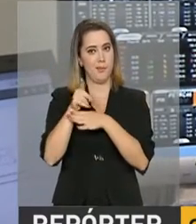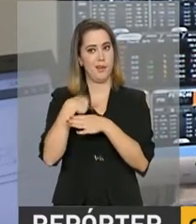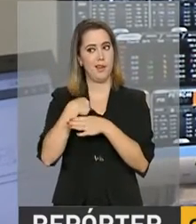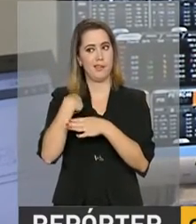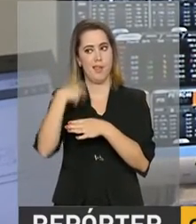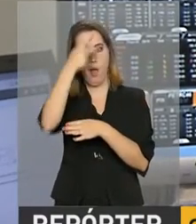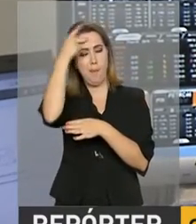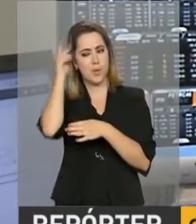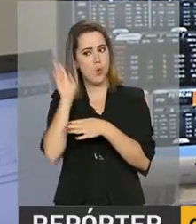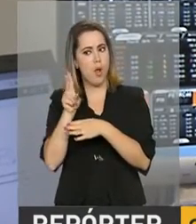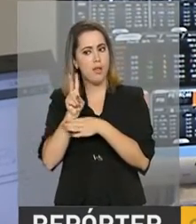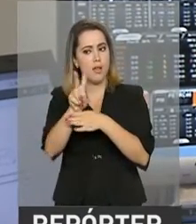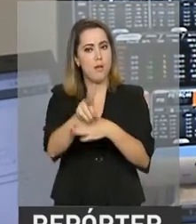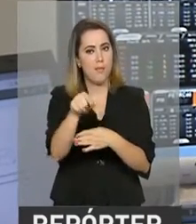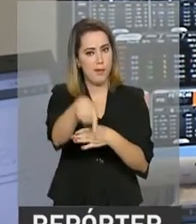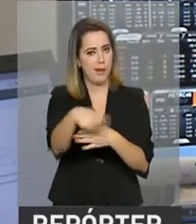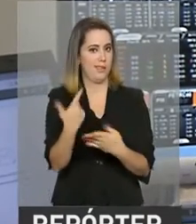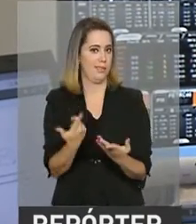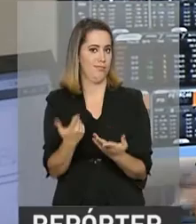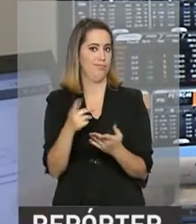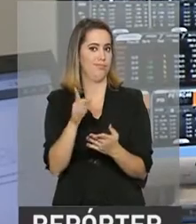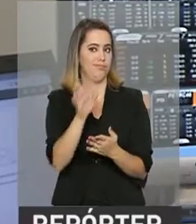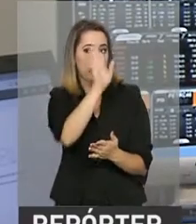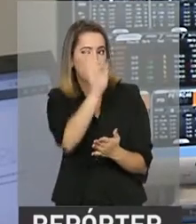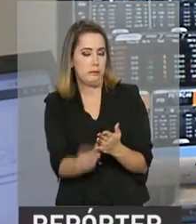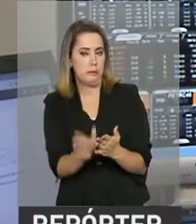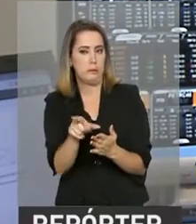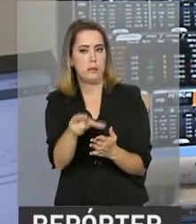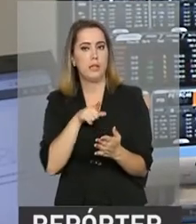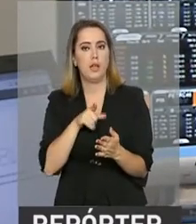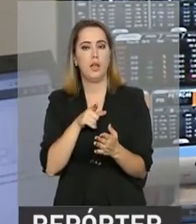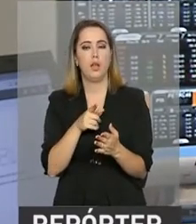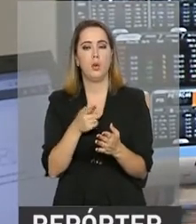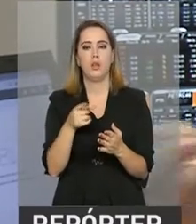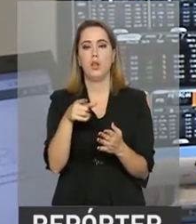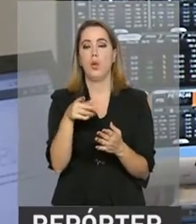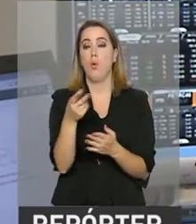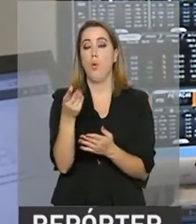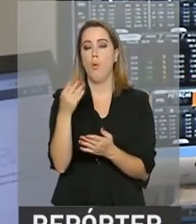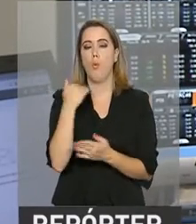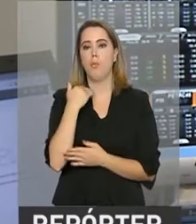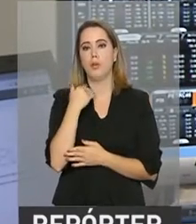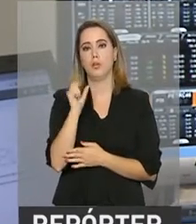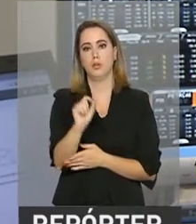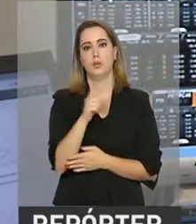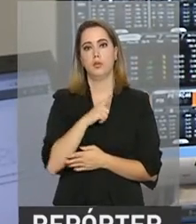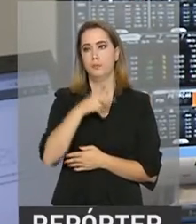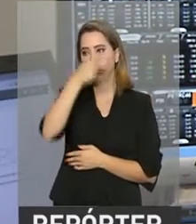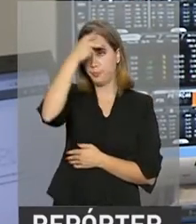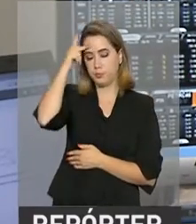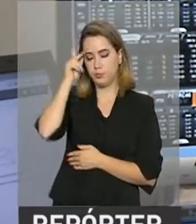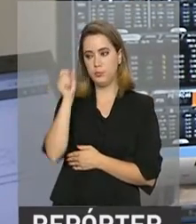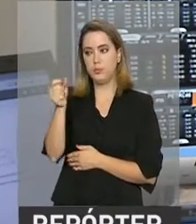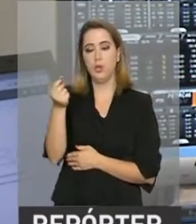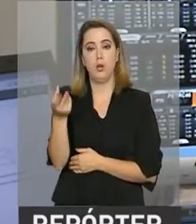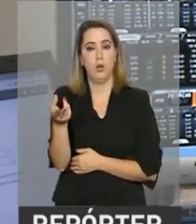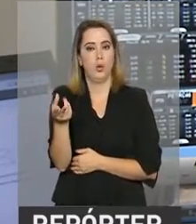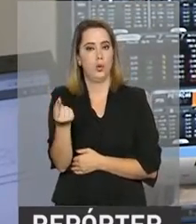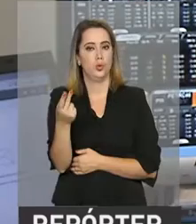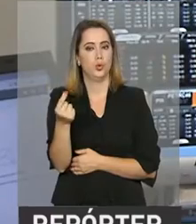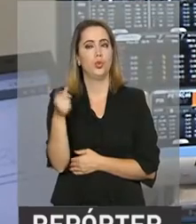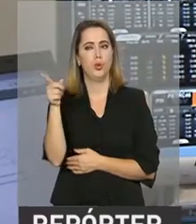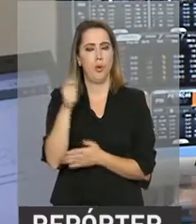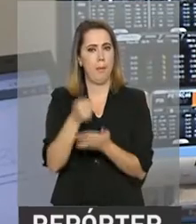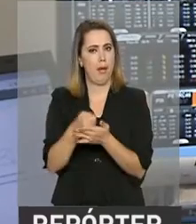que o banco vai cobrar primeiro o custo de captação que ele pagou ao investidor e da cobrança segundo